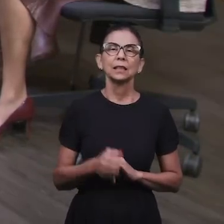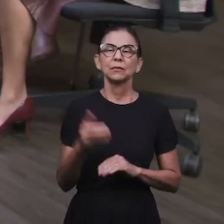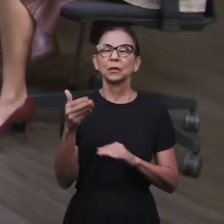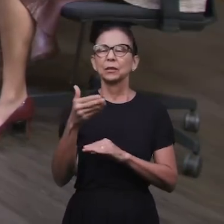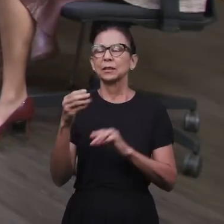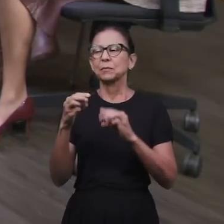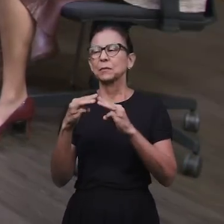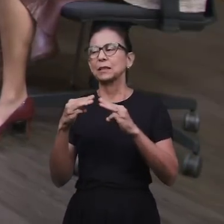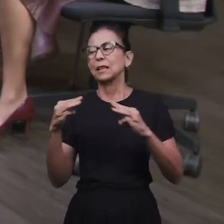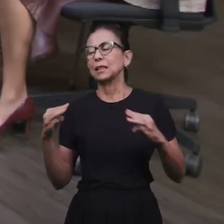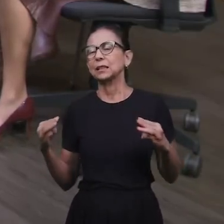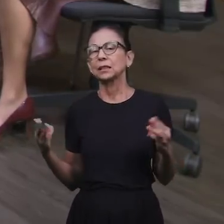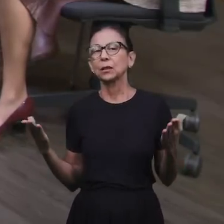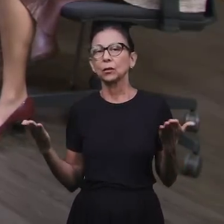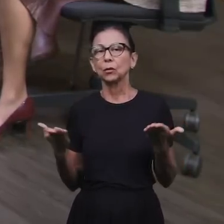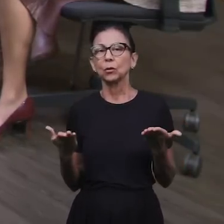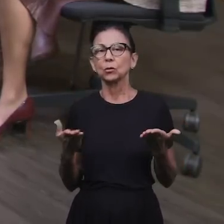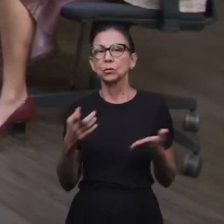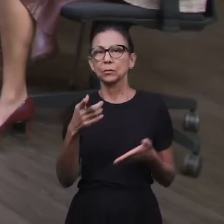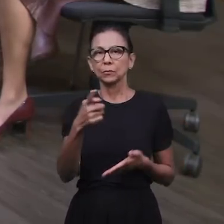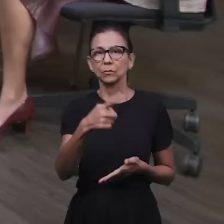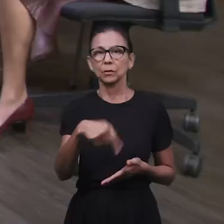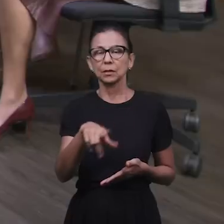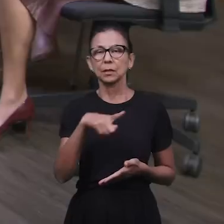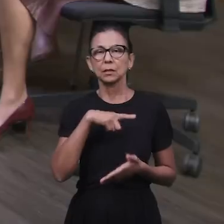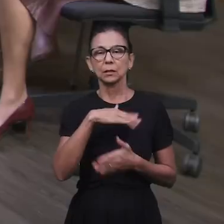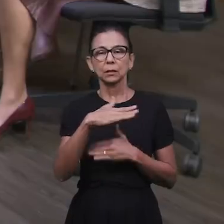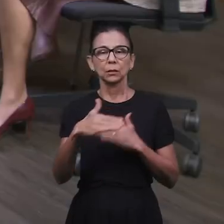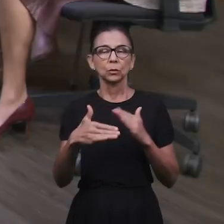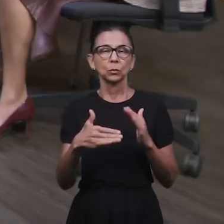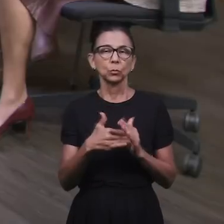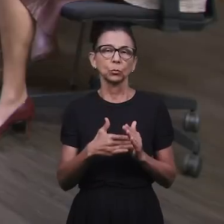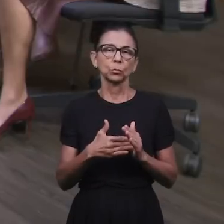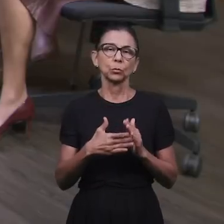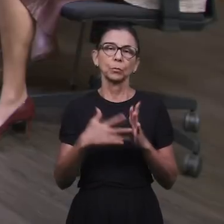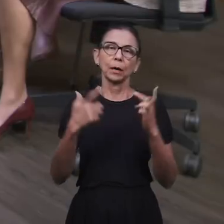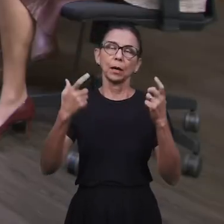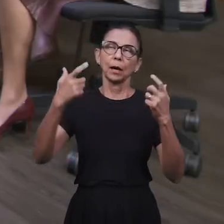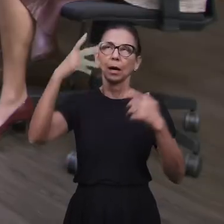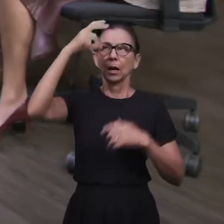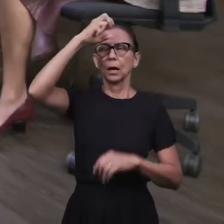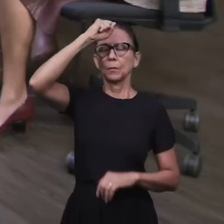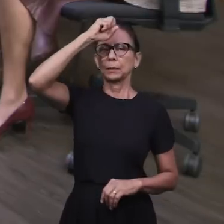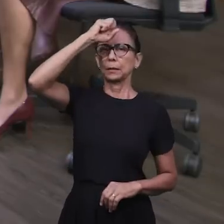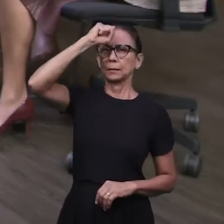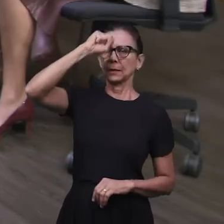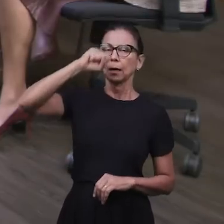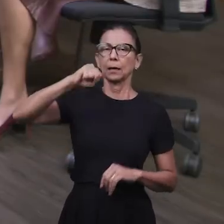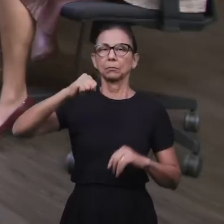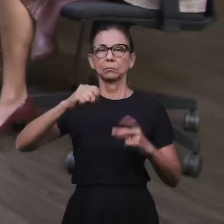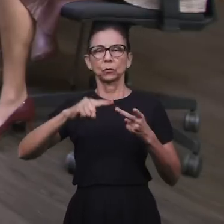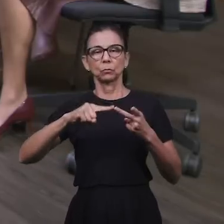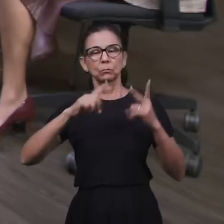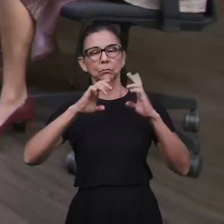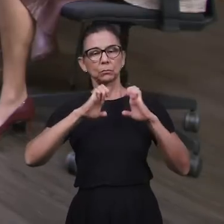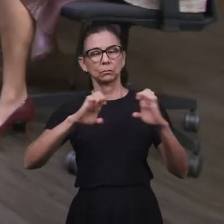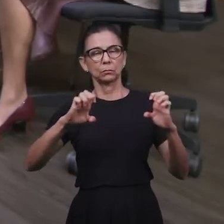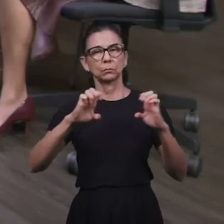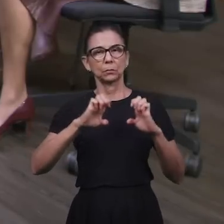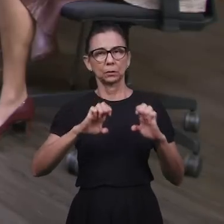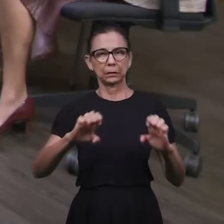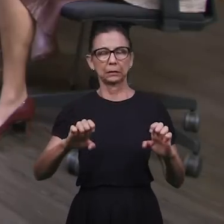tudo mais. E hoje vocês têm todos esses recursos que estão aí, seja para aprender, seja